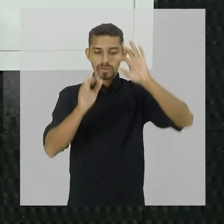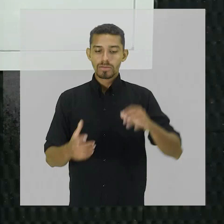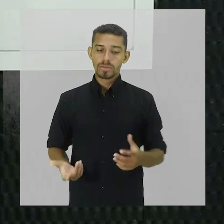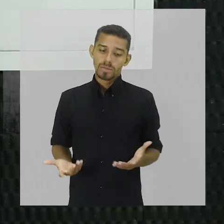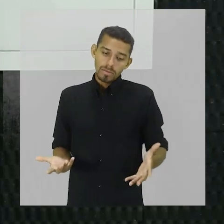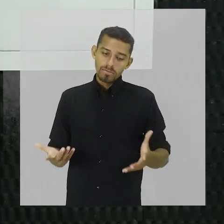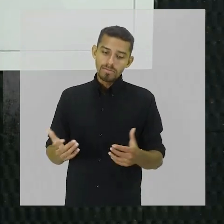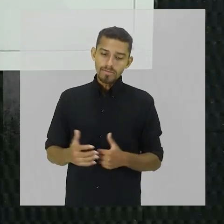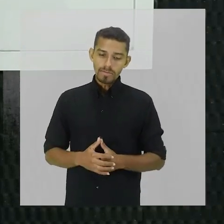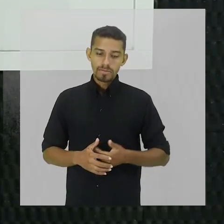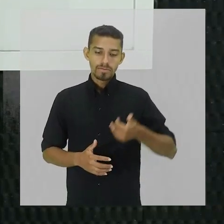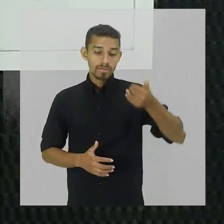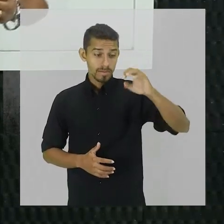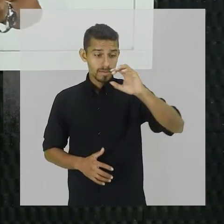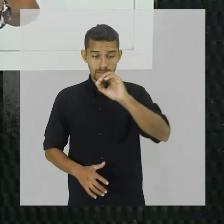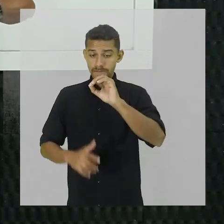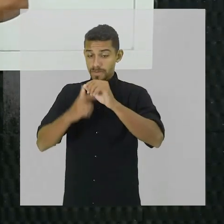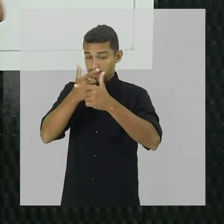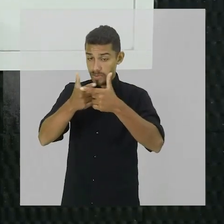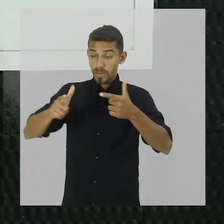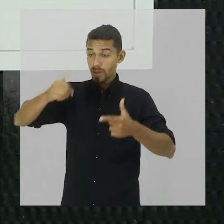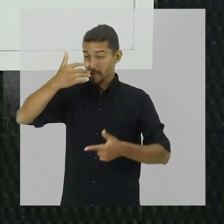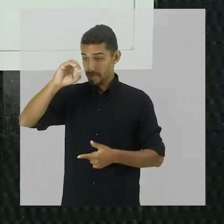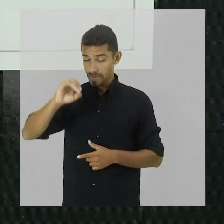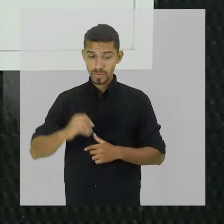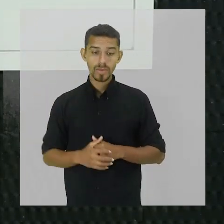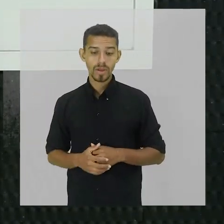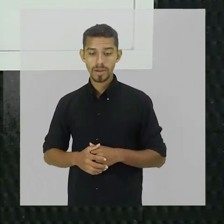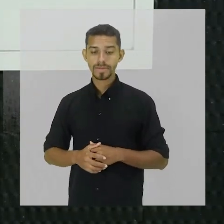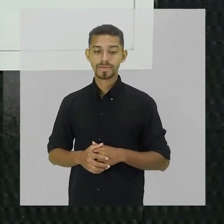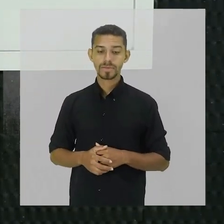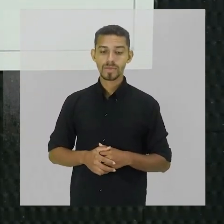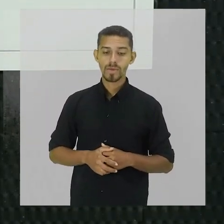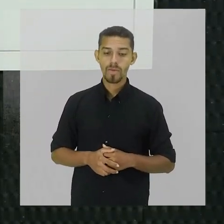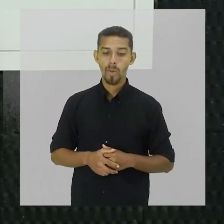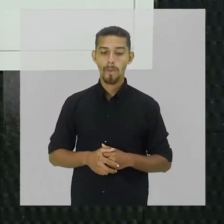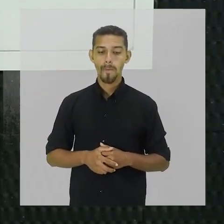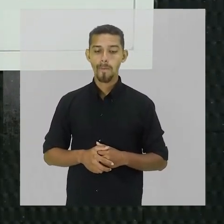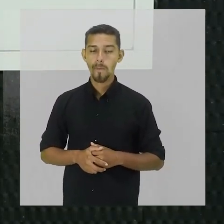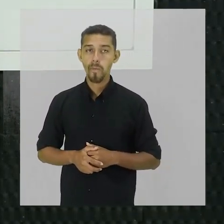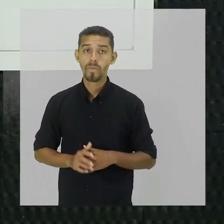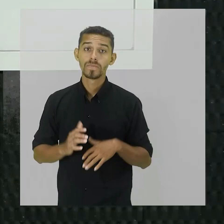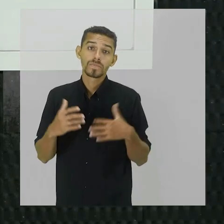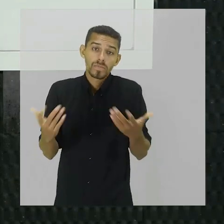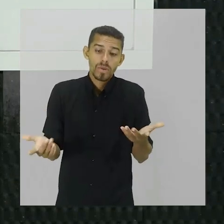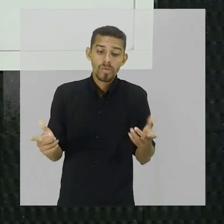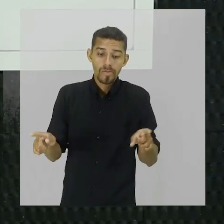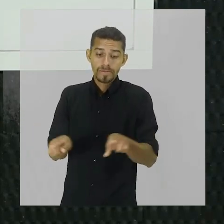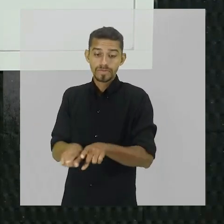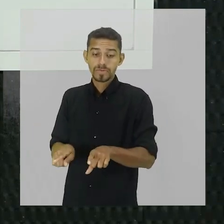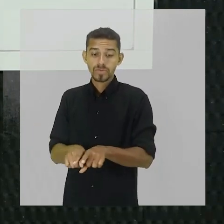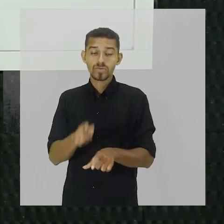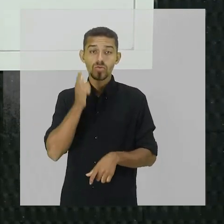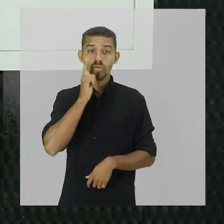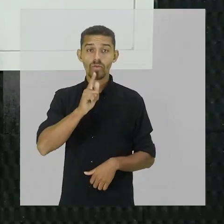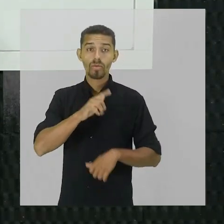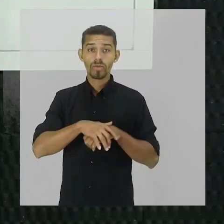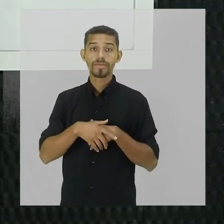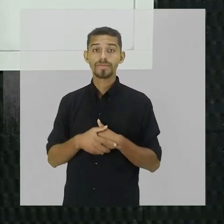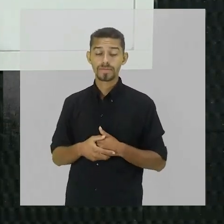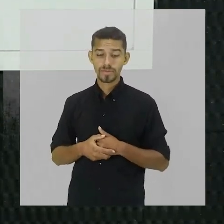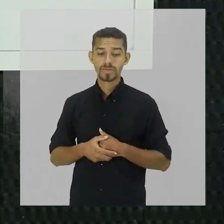seja, não pegou 100 e dividiu em 20 partes. Tá? Ele pegou 100 para formar cada um desse aqui e poder formar o